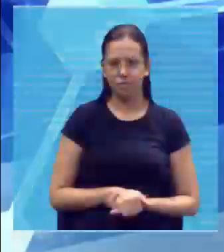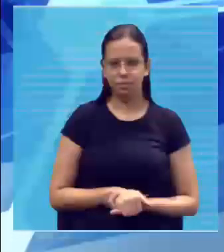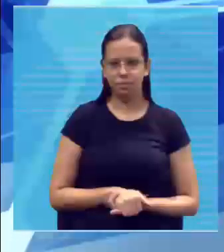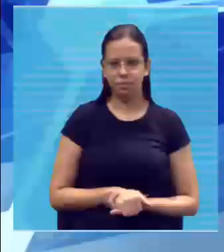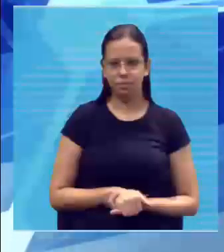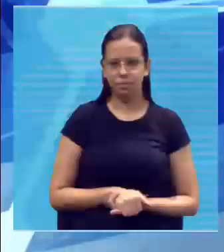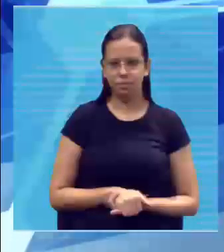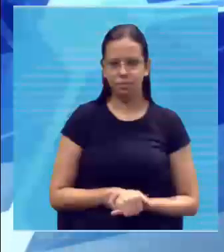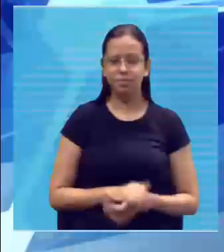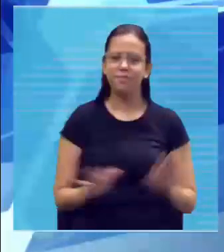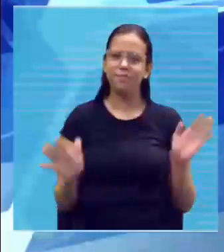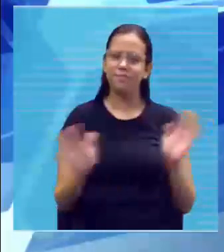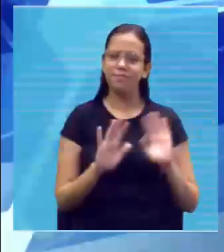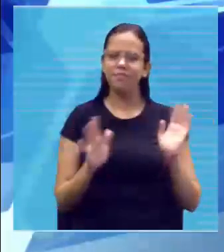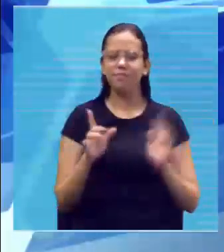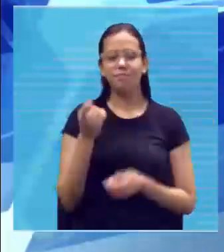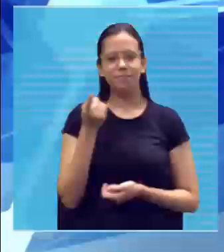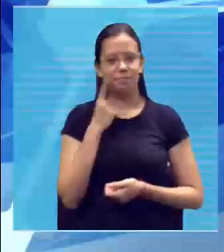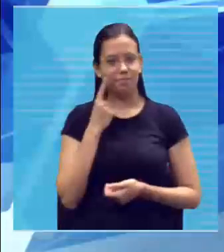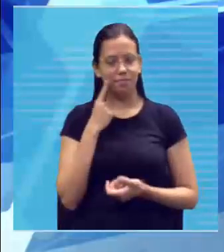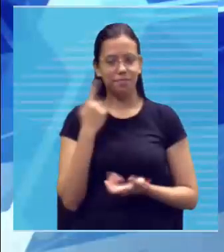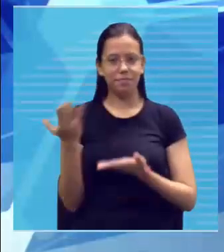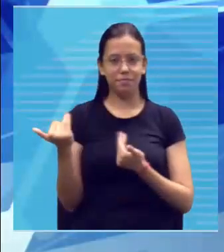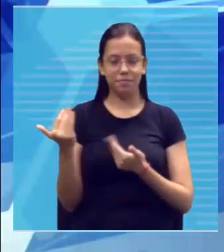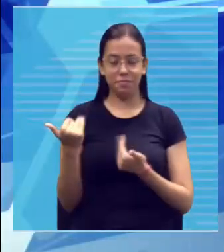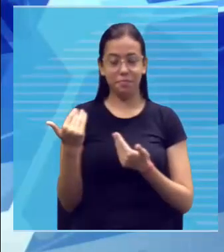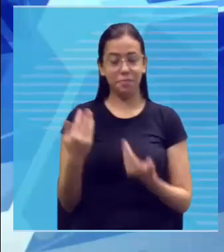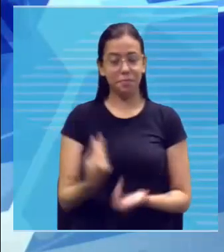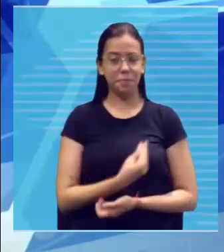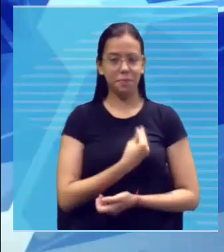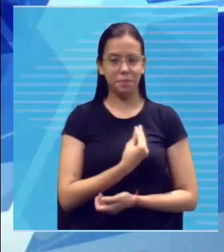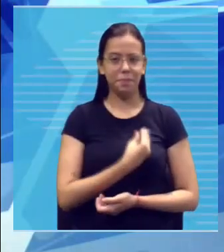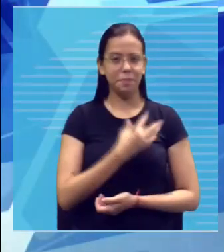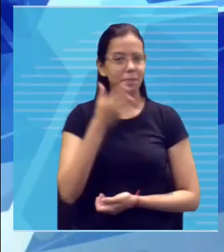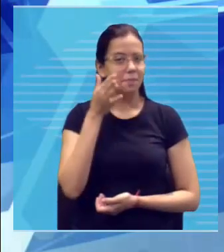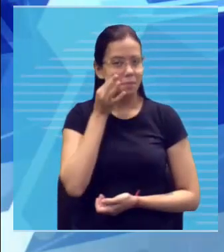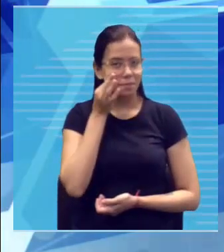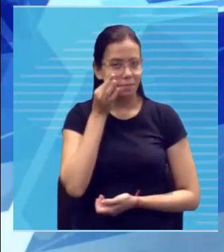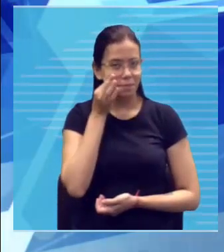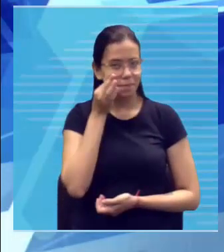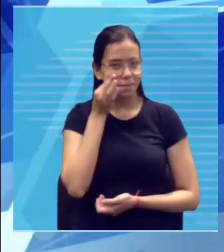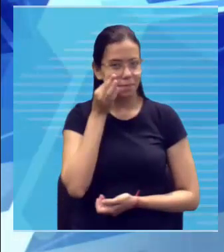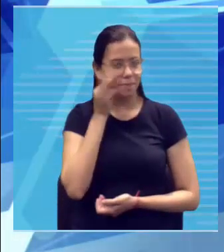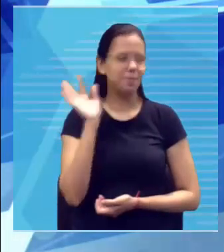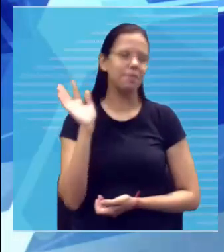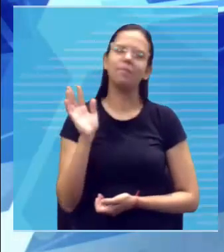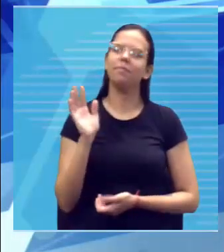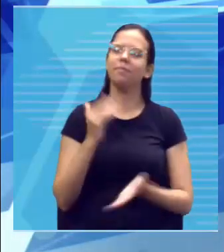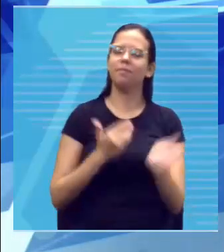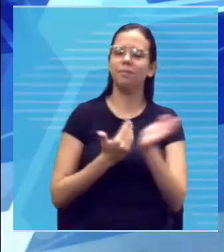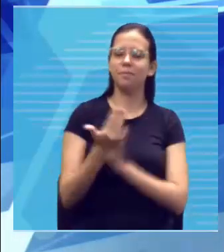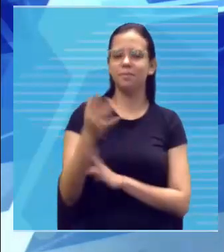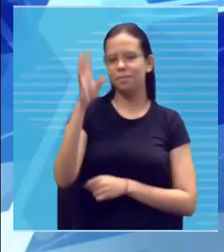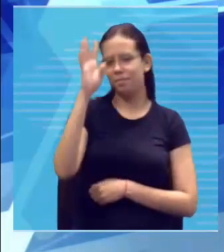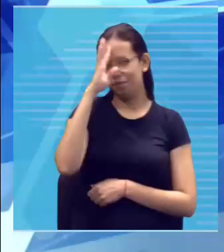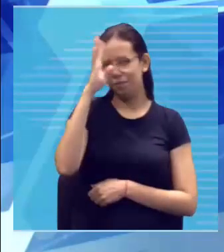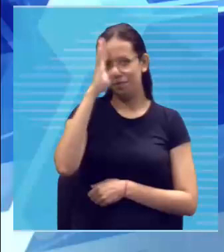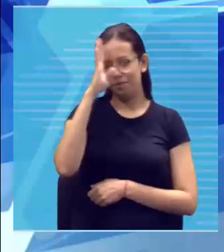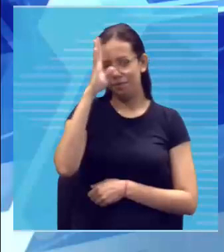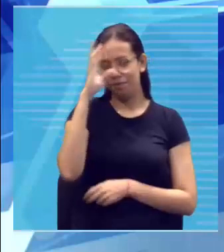opa olha aí jovens aos vivos em definitivo iniciando Nossa quarta-feira